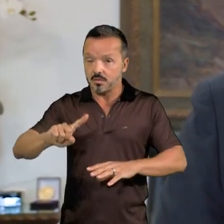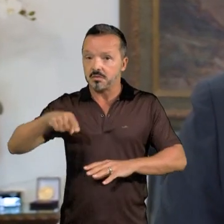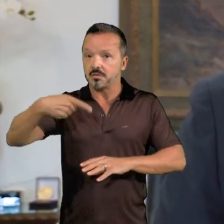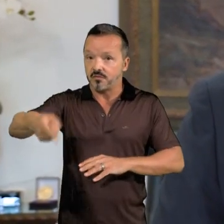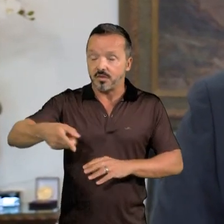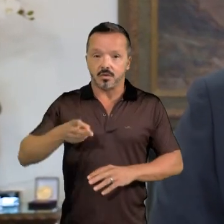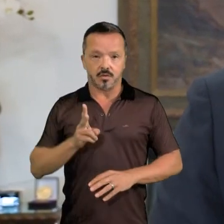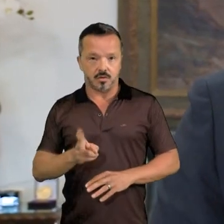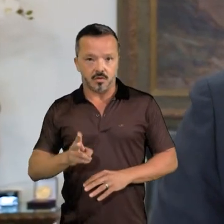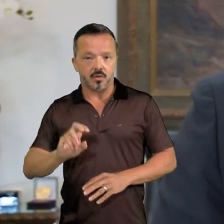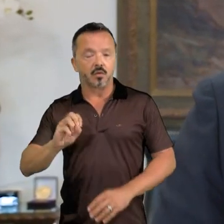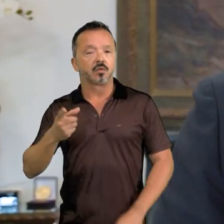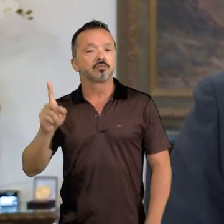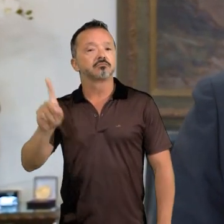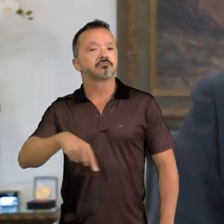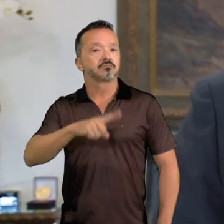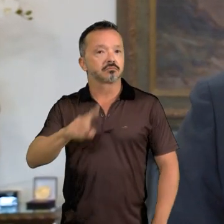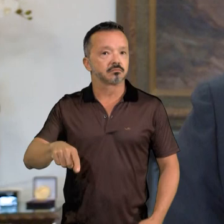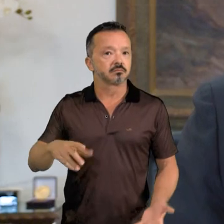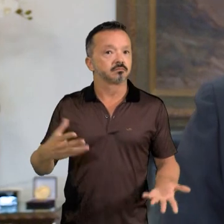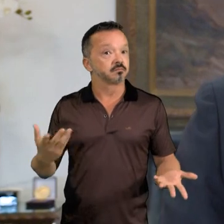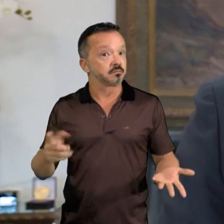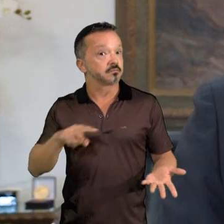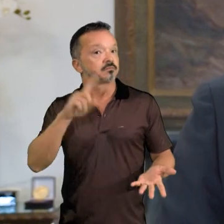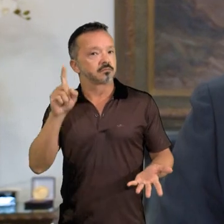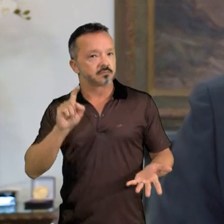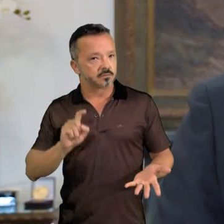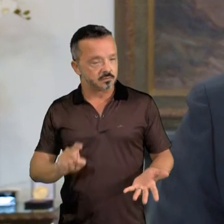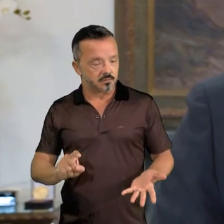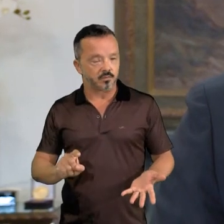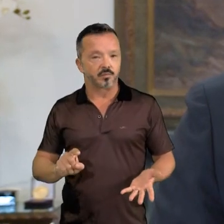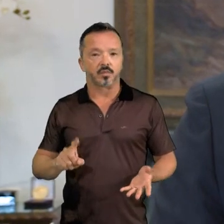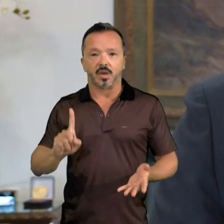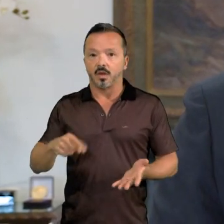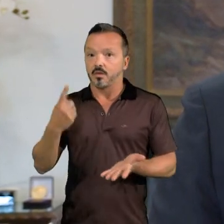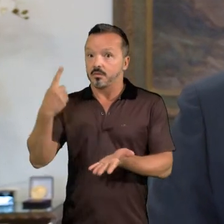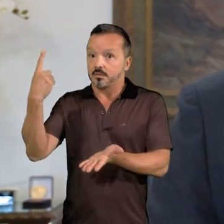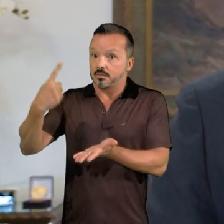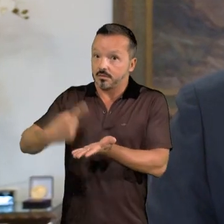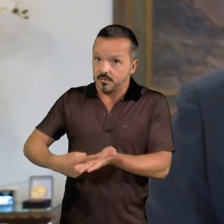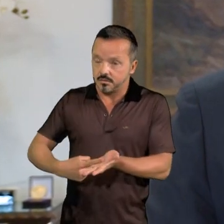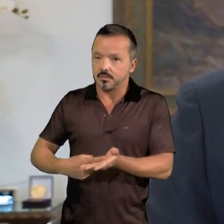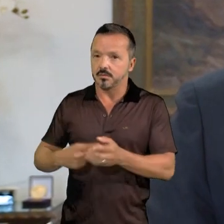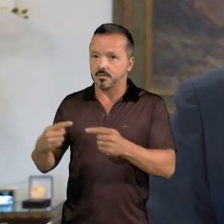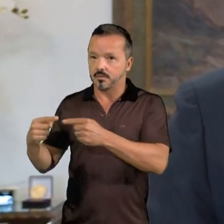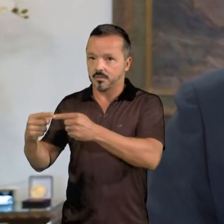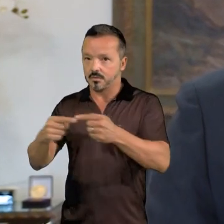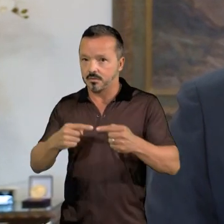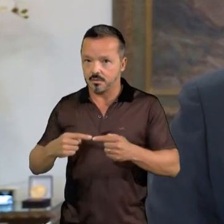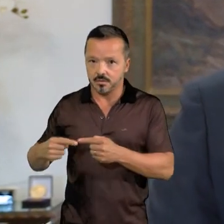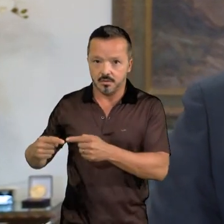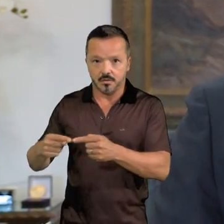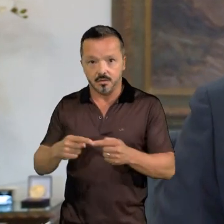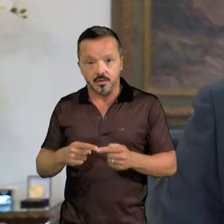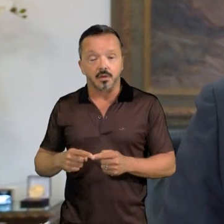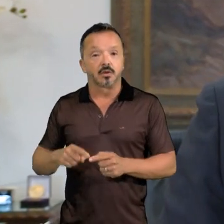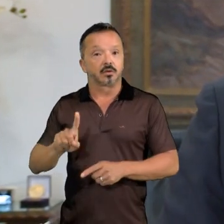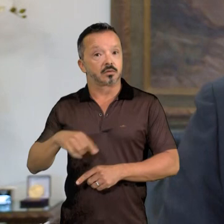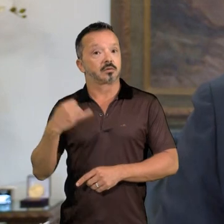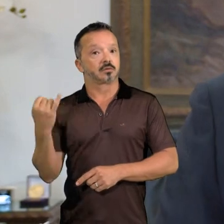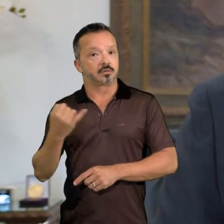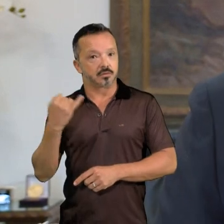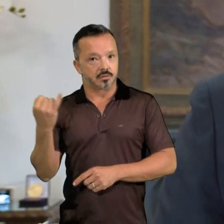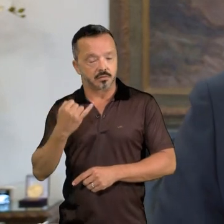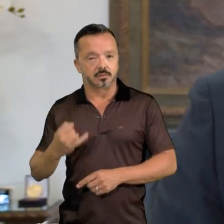de ensino na semana que vem consideramos que é importante que essa decisão seja uma decisão tomada em consenso dialogando com as